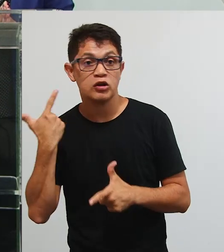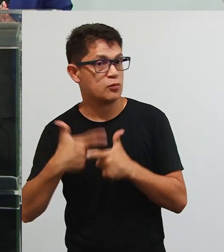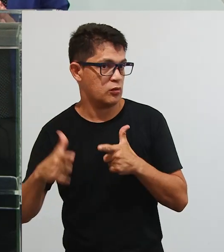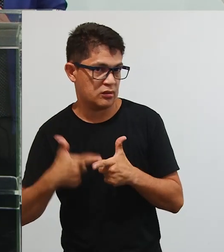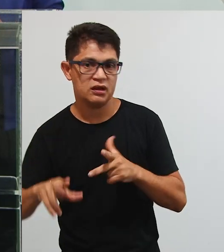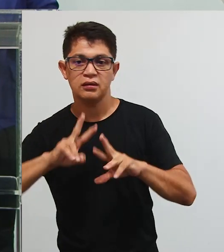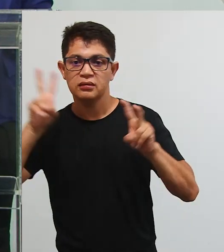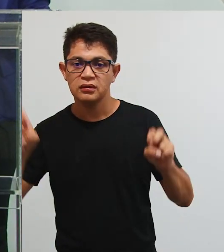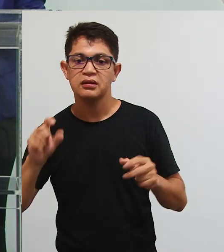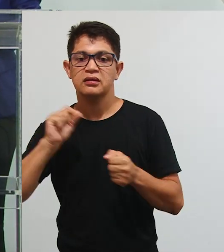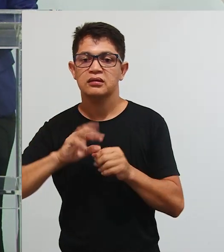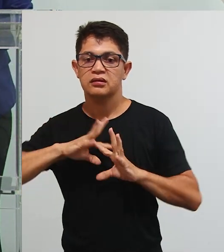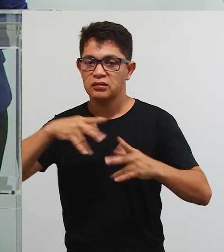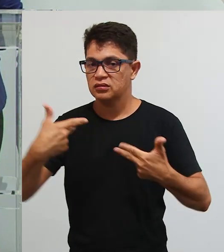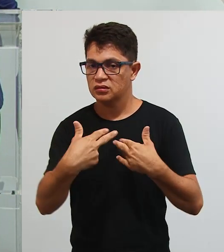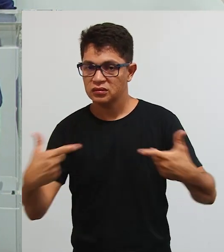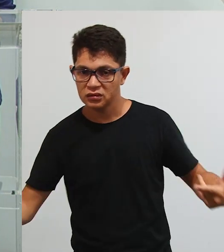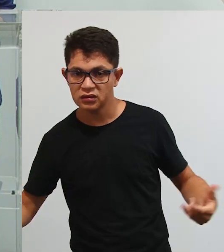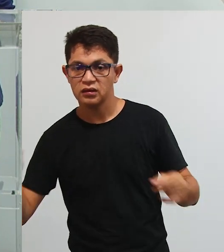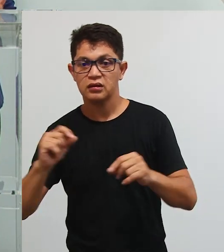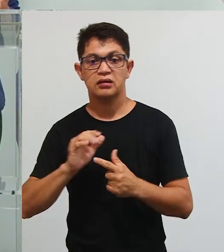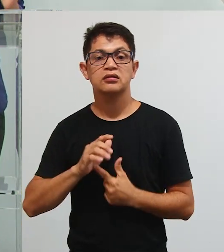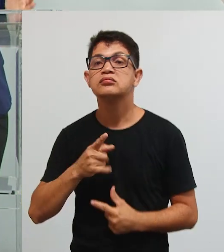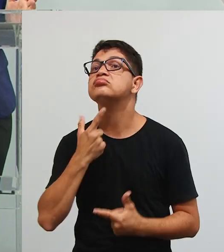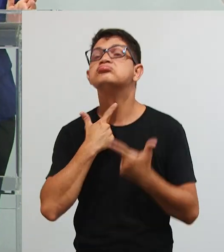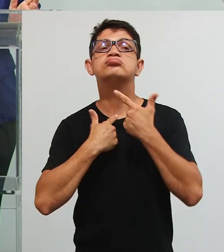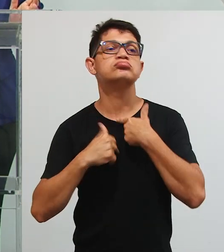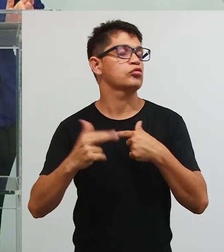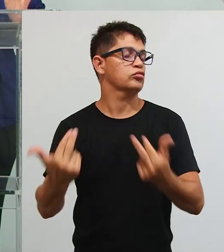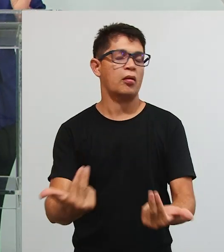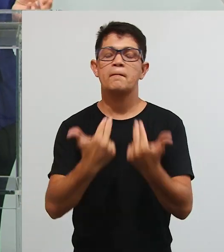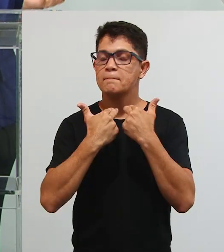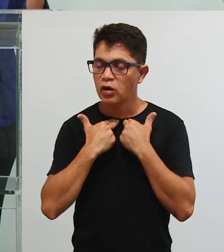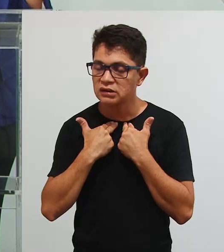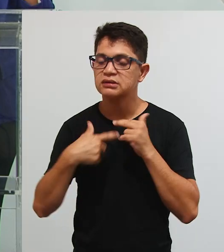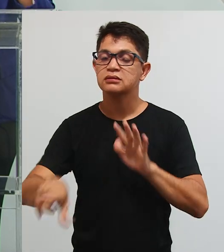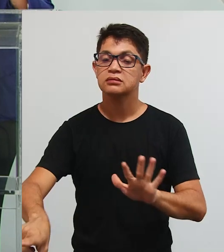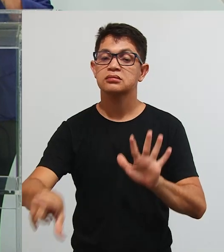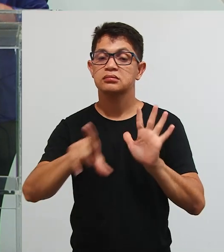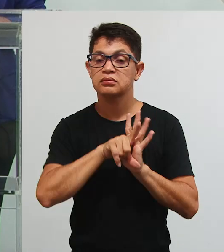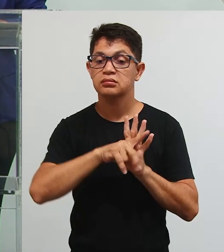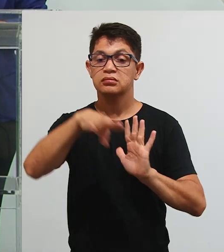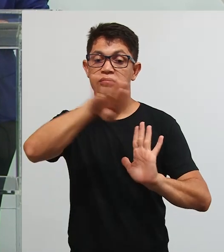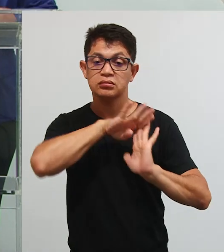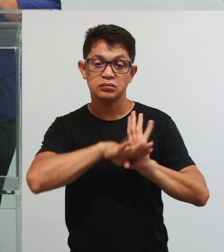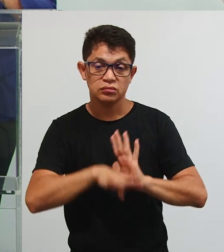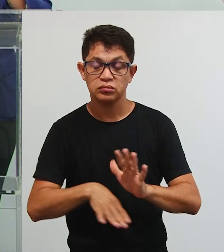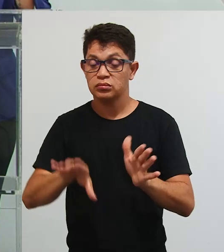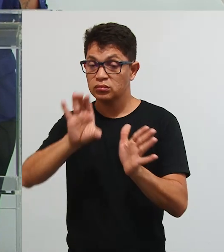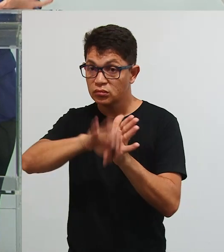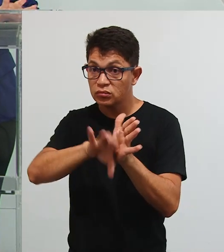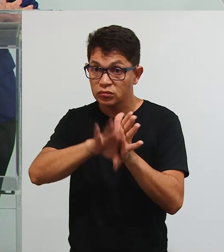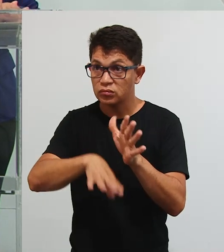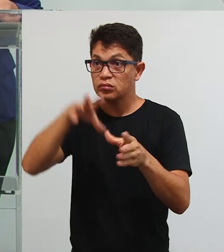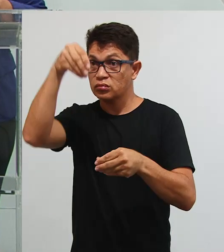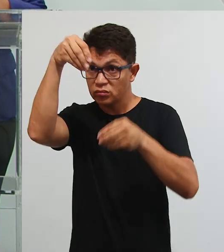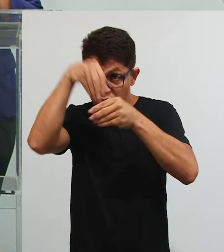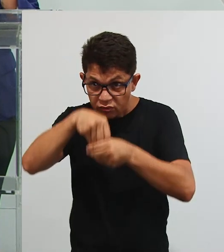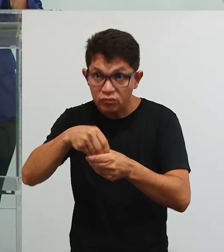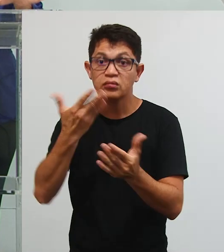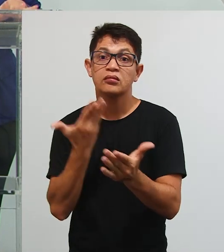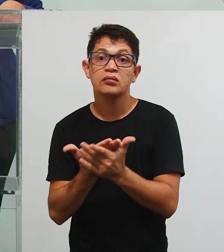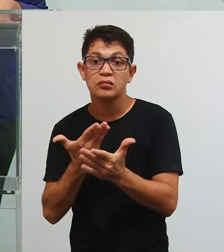monocromáticas, ele não pode fazer algo somente pela sua vontade, ele precisa ter os conselhos, né, o